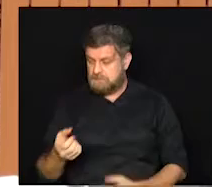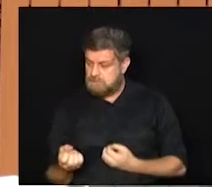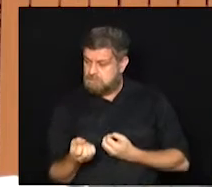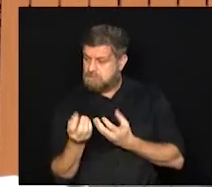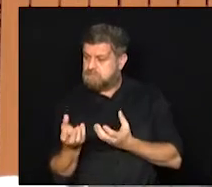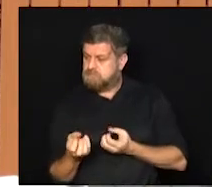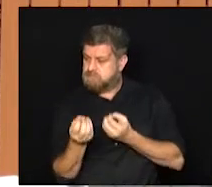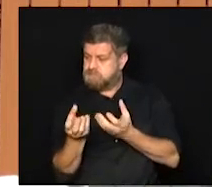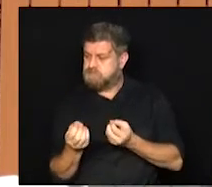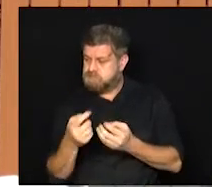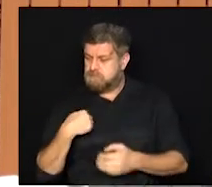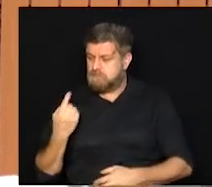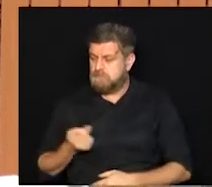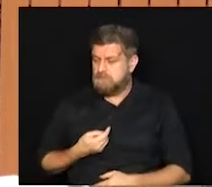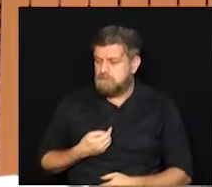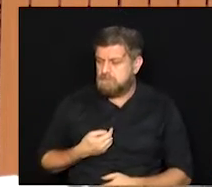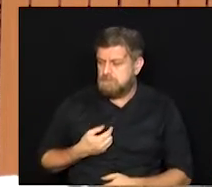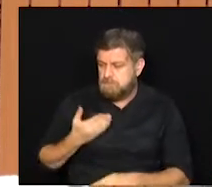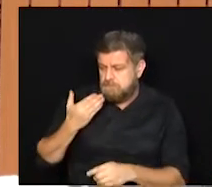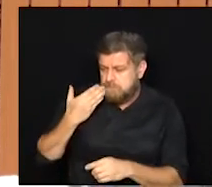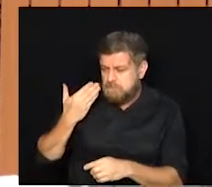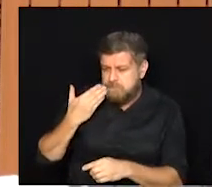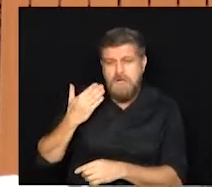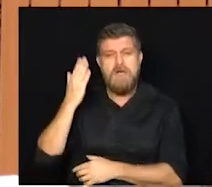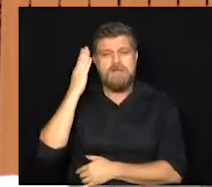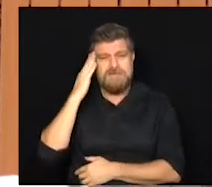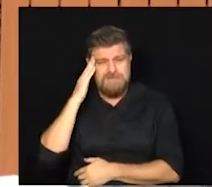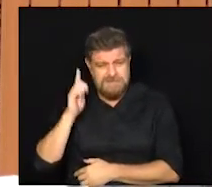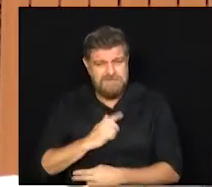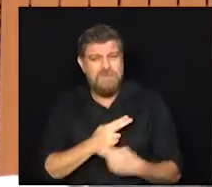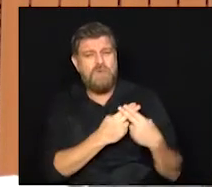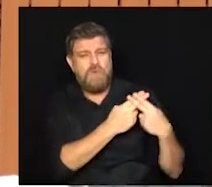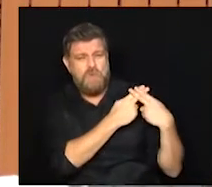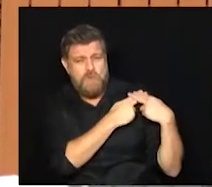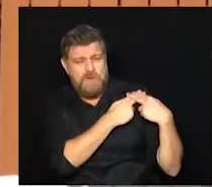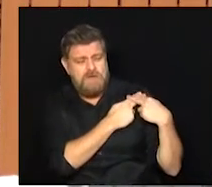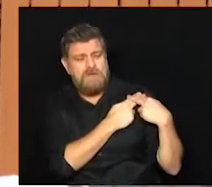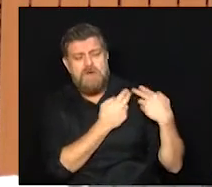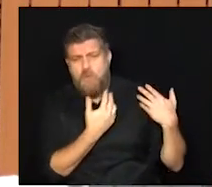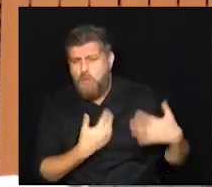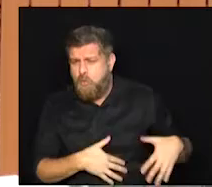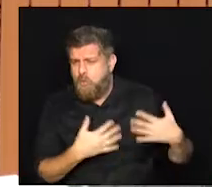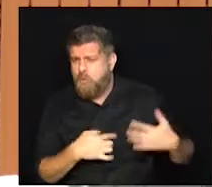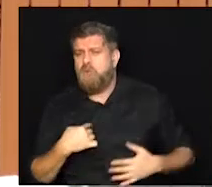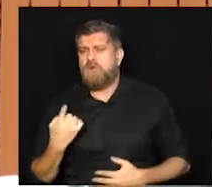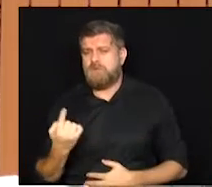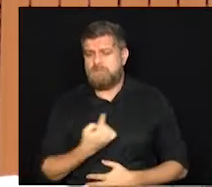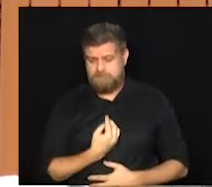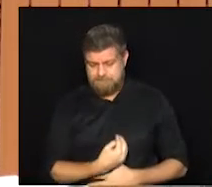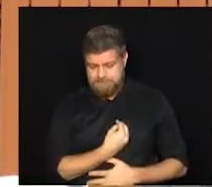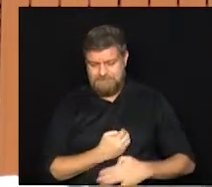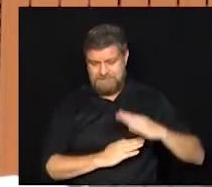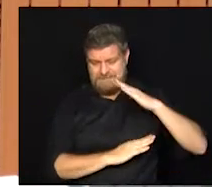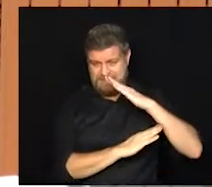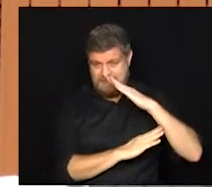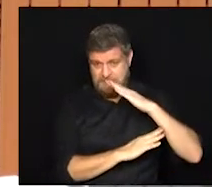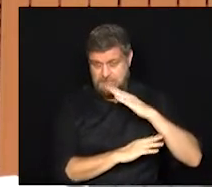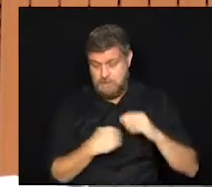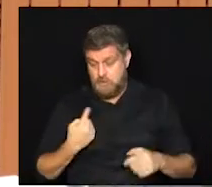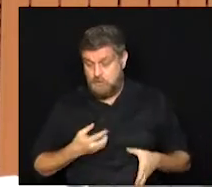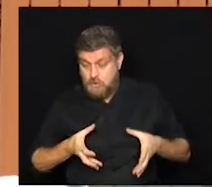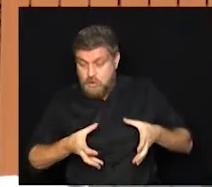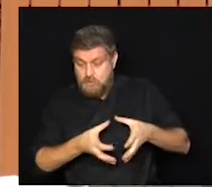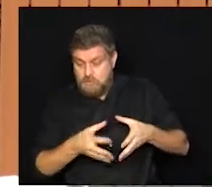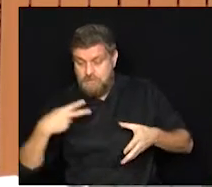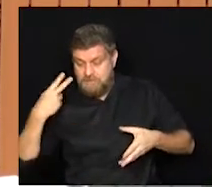aqui. Nós sabemos o tamanho da responsabilidade que nós estamos aqui, tanto na casa como nessa comissão,